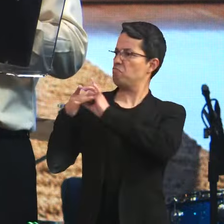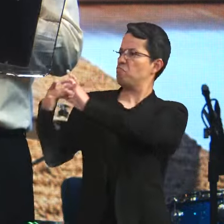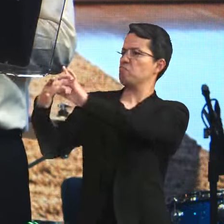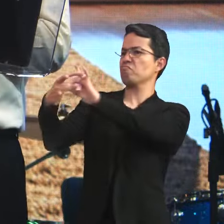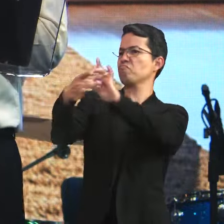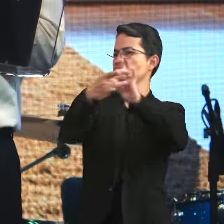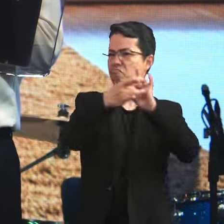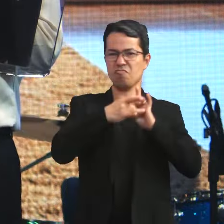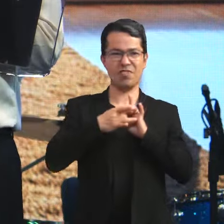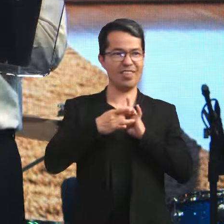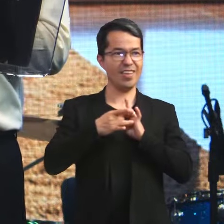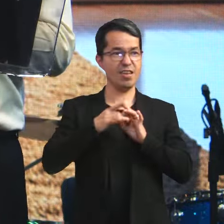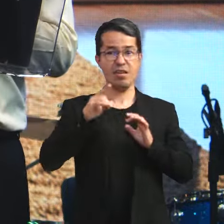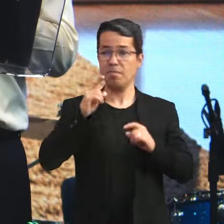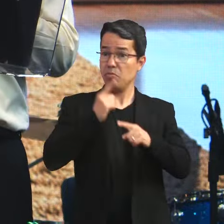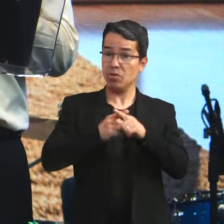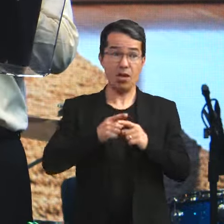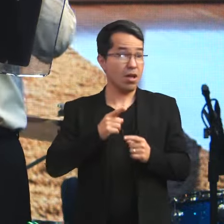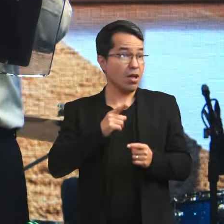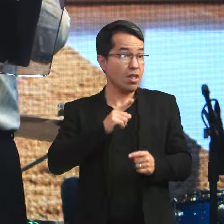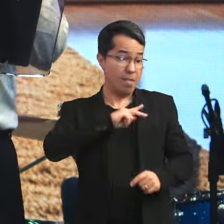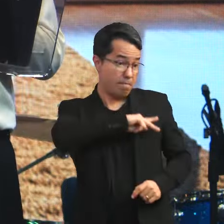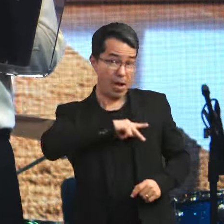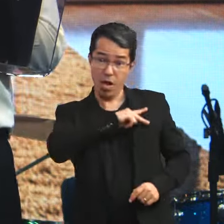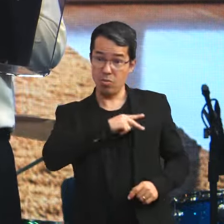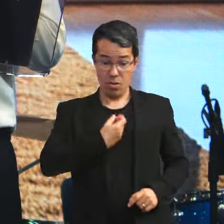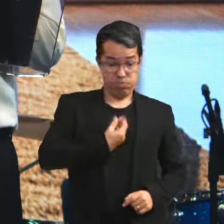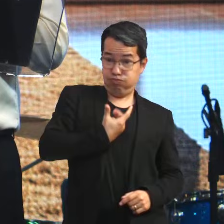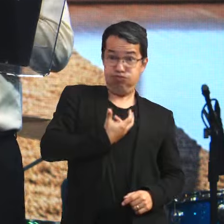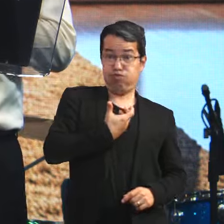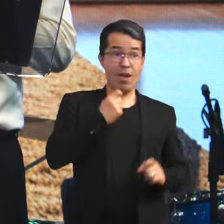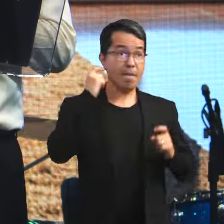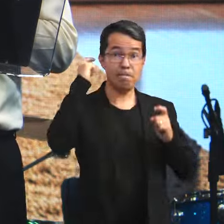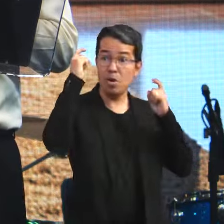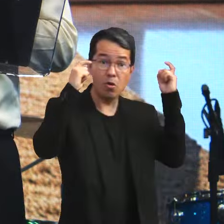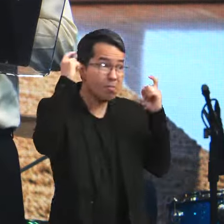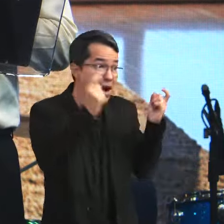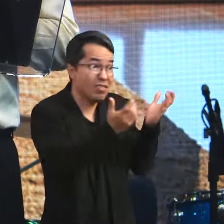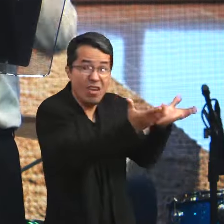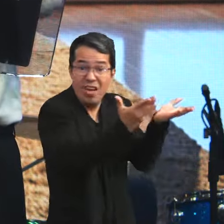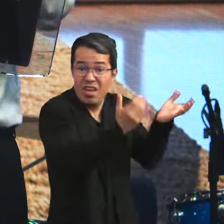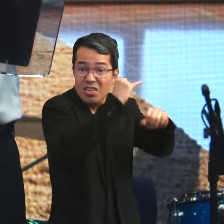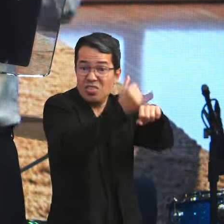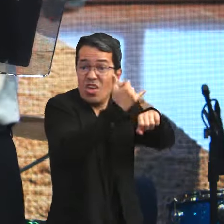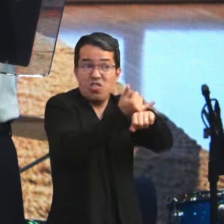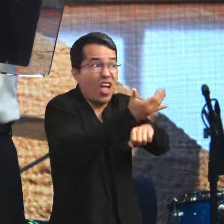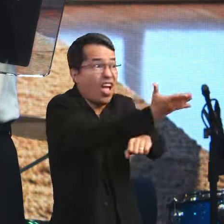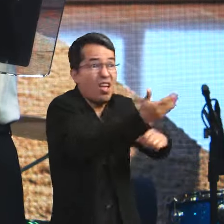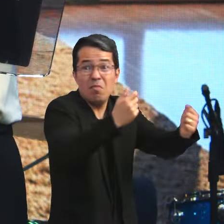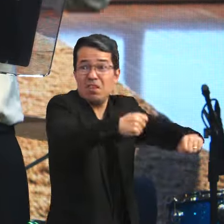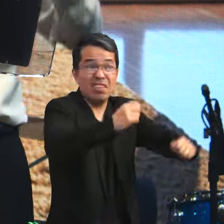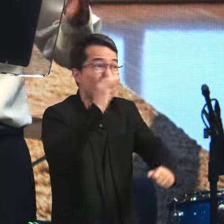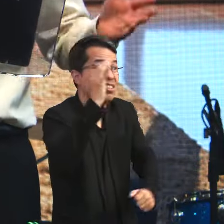Espírito prisar apon paraar os per